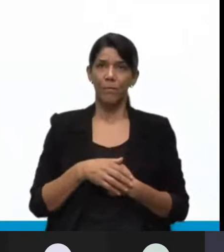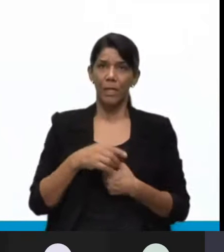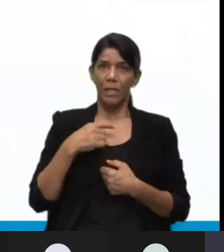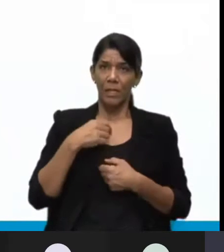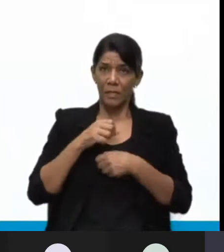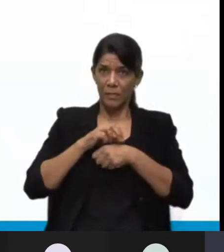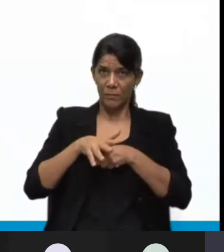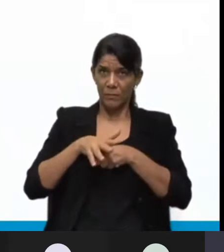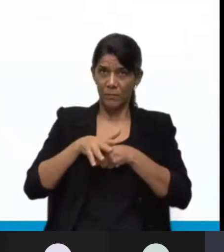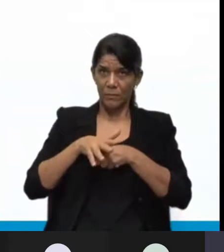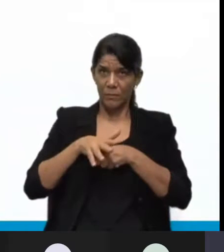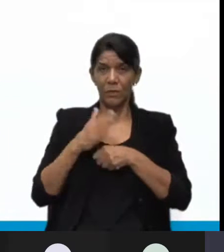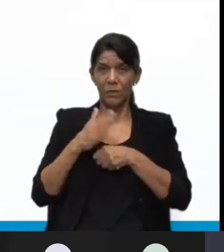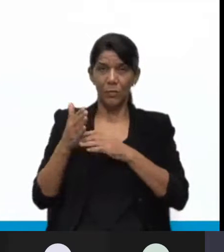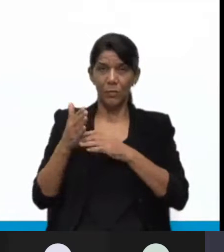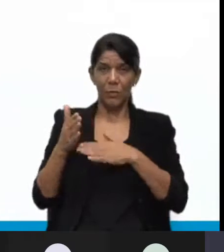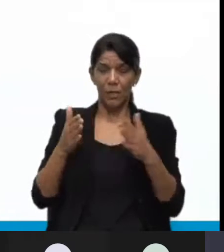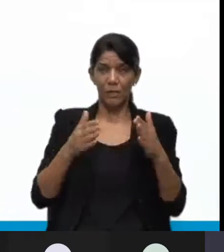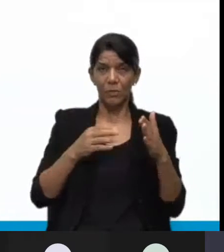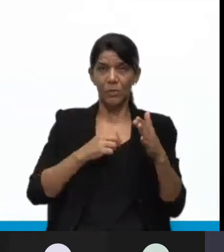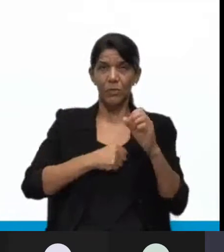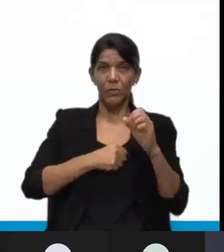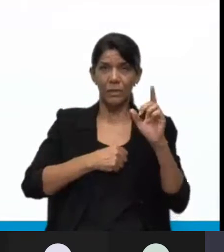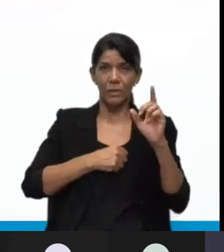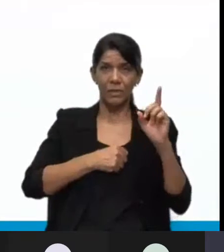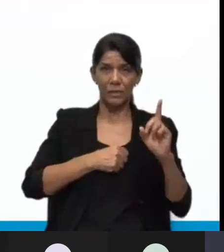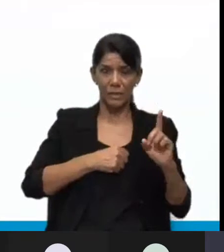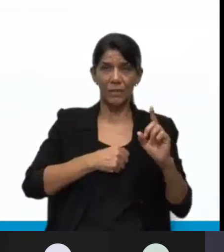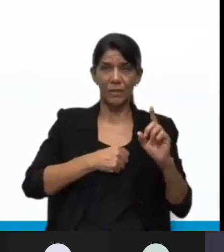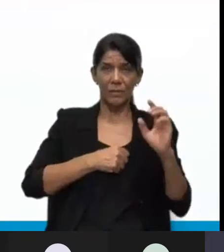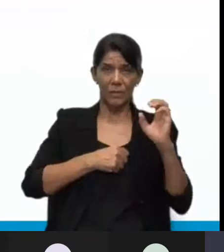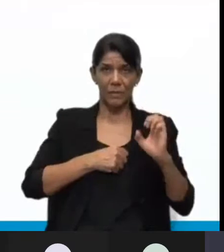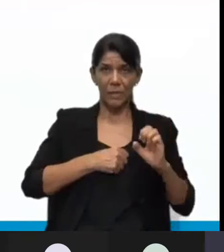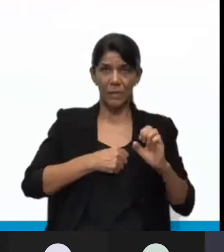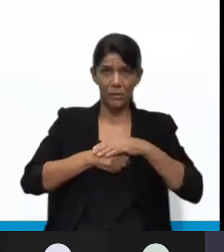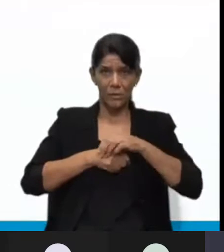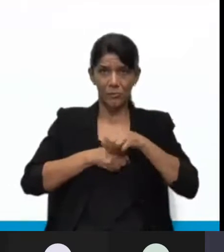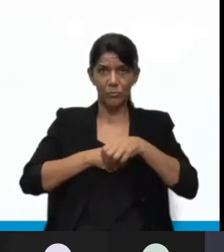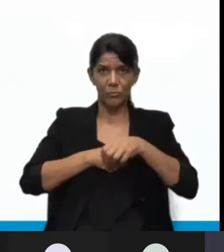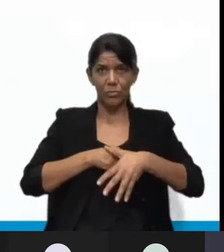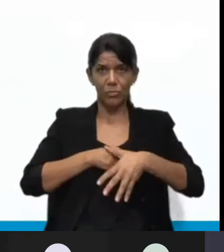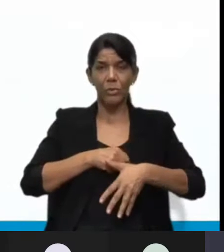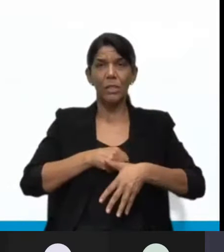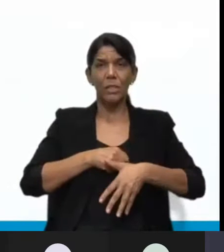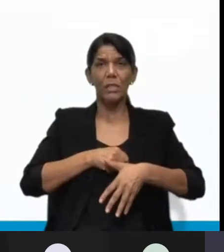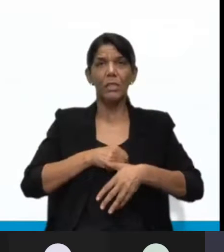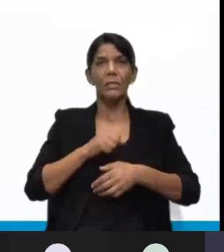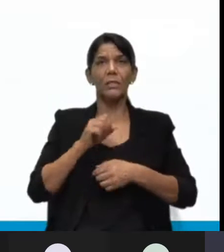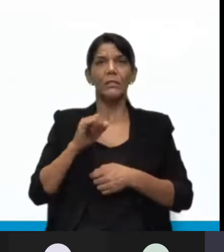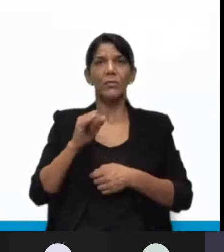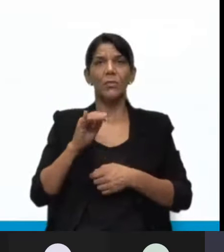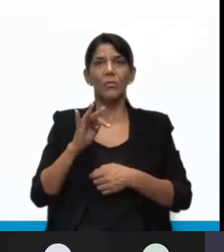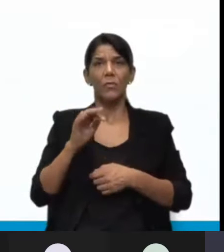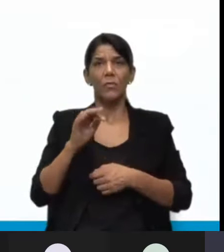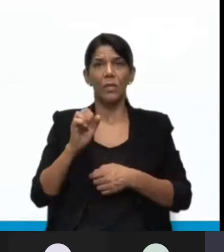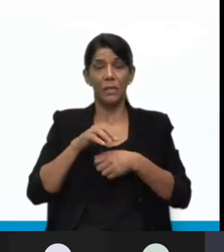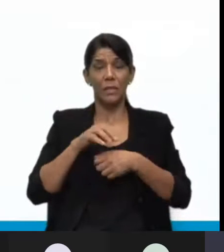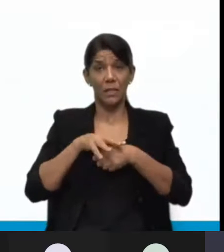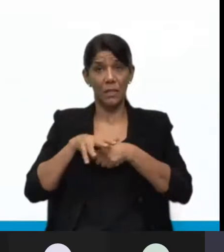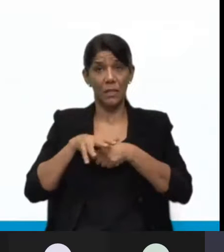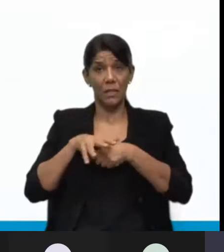aqui que nós chamamos de coronária esquerda, ela vai se dividir em ramo interventricular anterior e circunflexa. Circunflexa